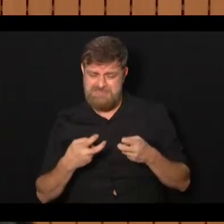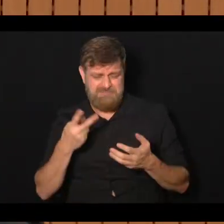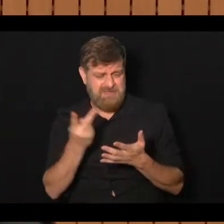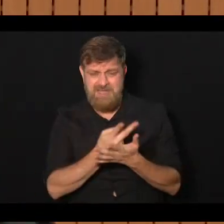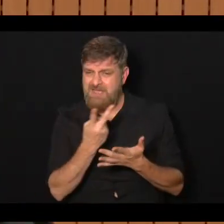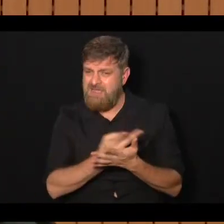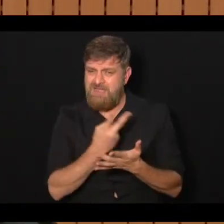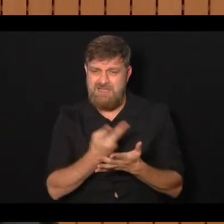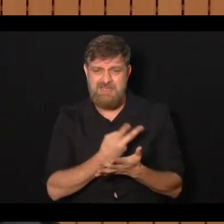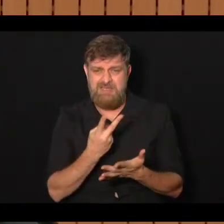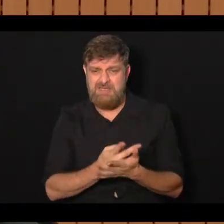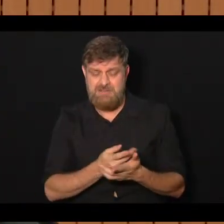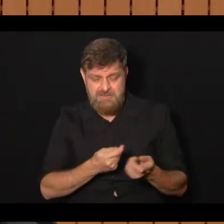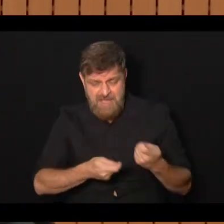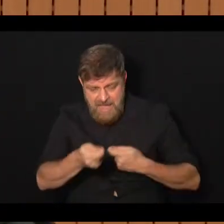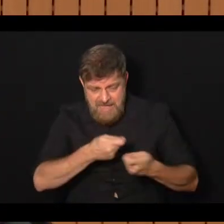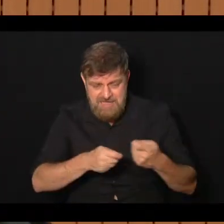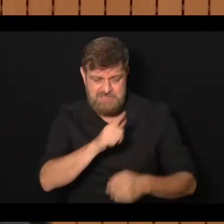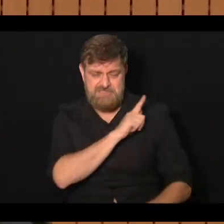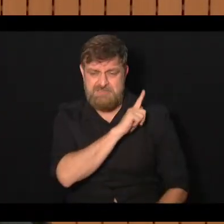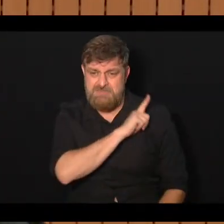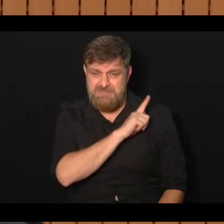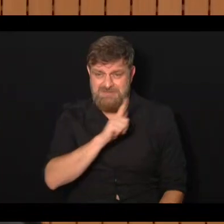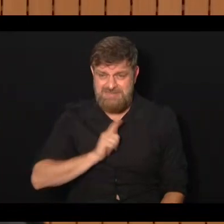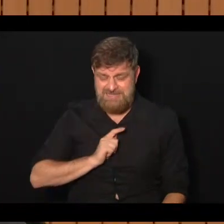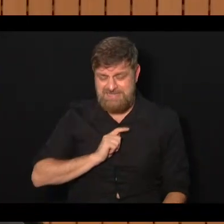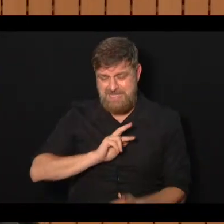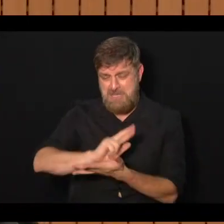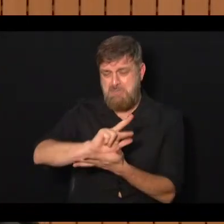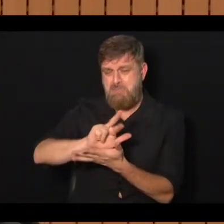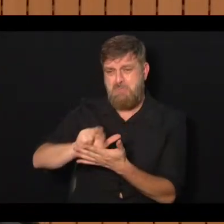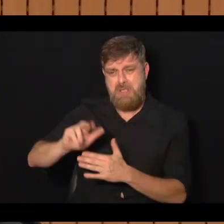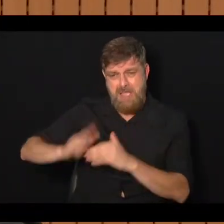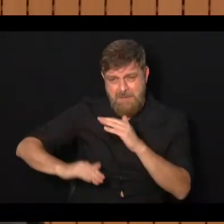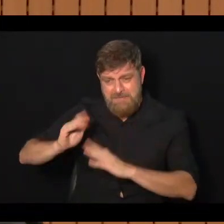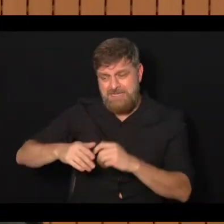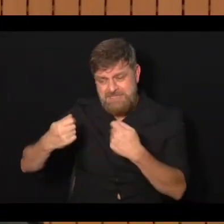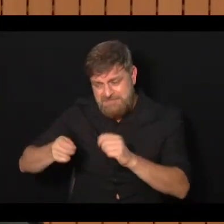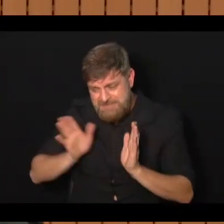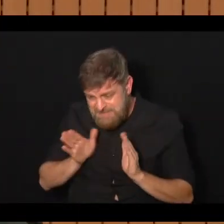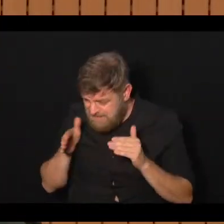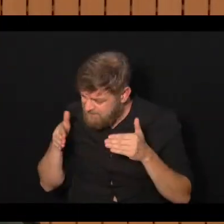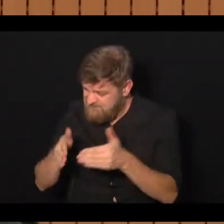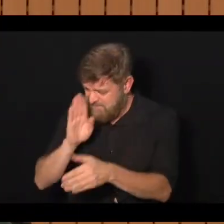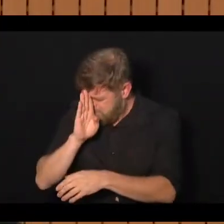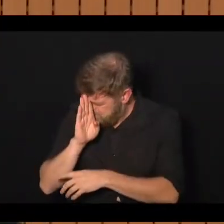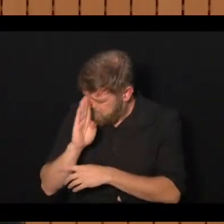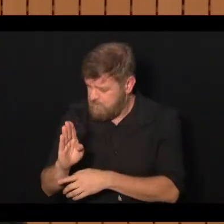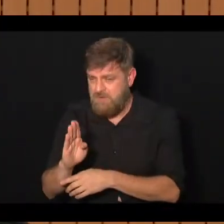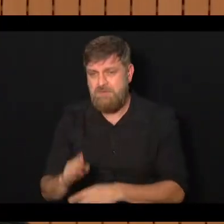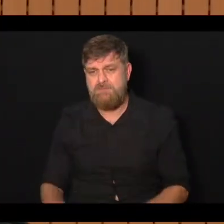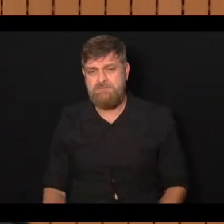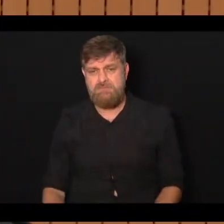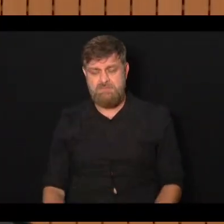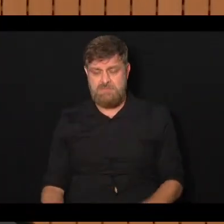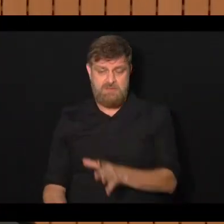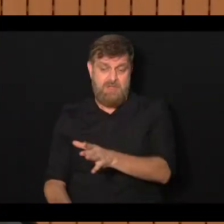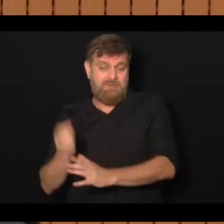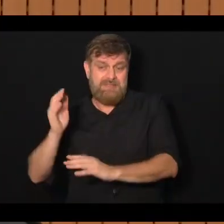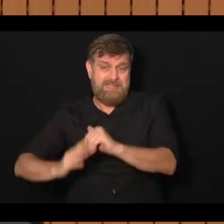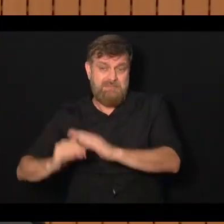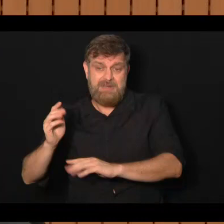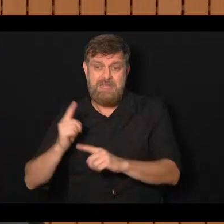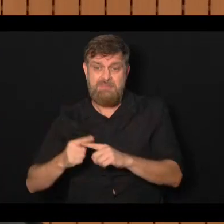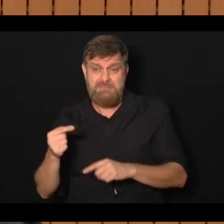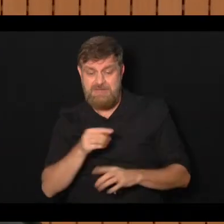equivocado do ponto de vista da gestão. Tem muita coisa que precisa ser feita e que é mais prioridade, e não, acaba não sendo por conta da